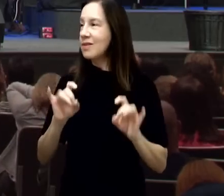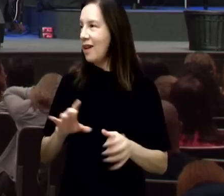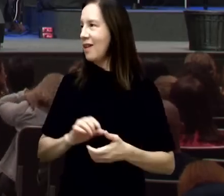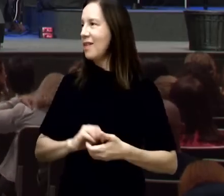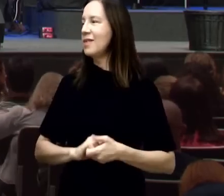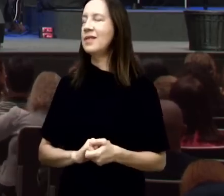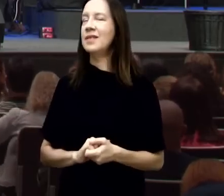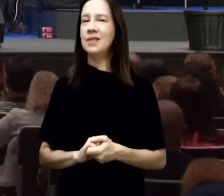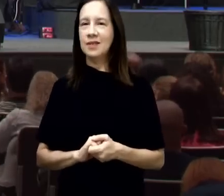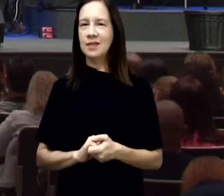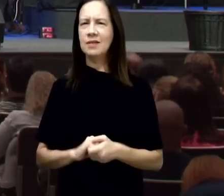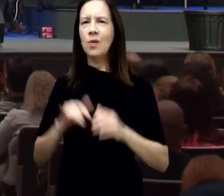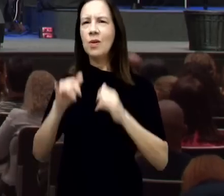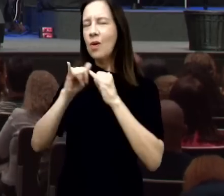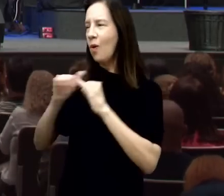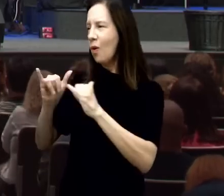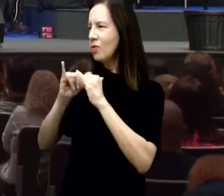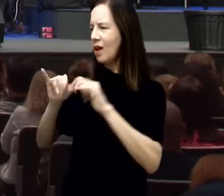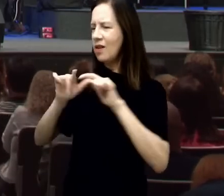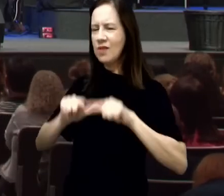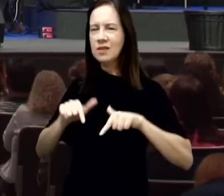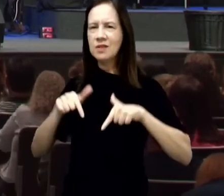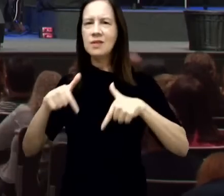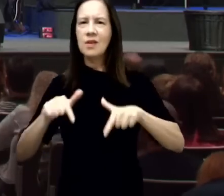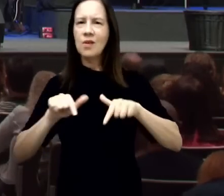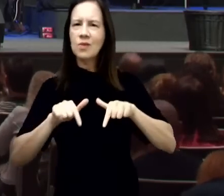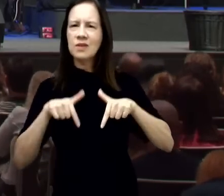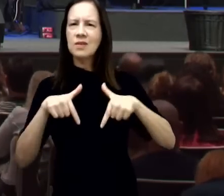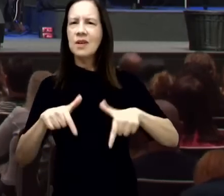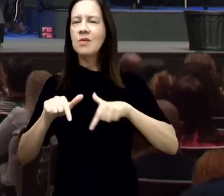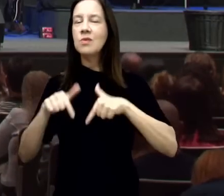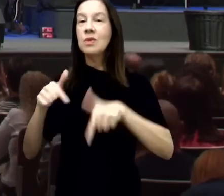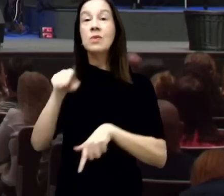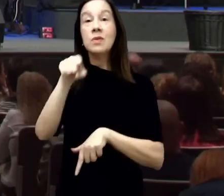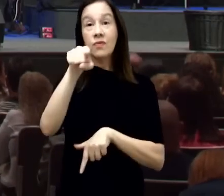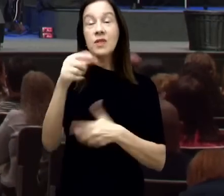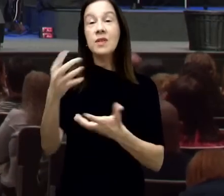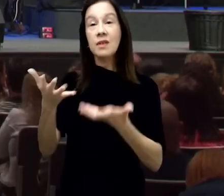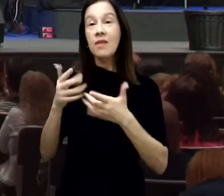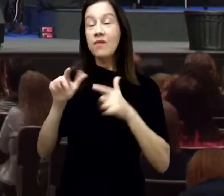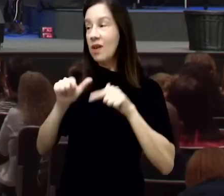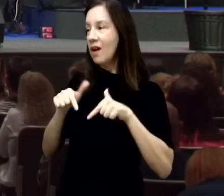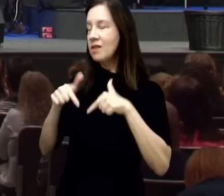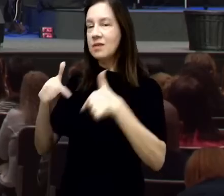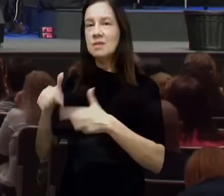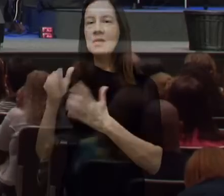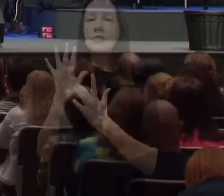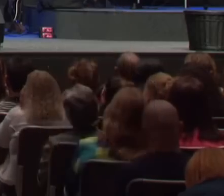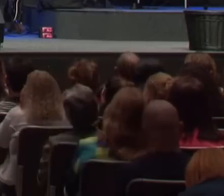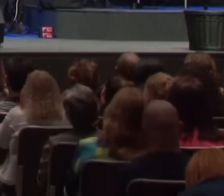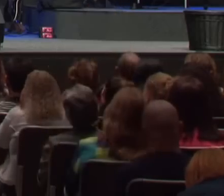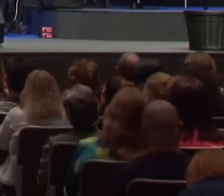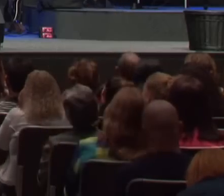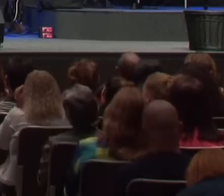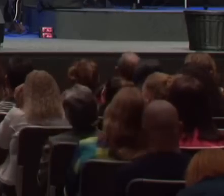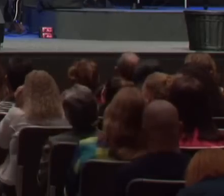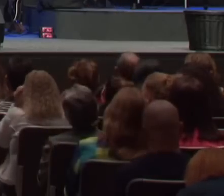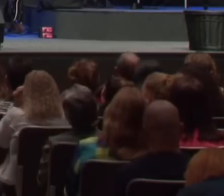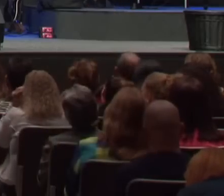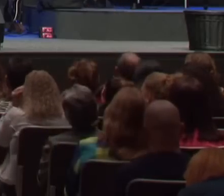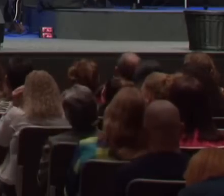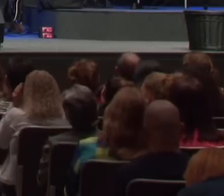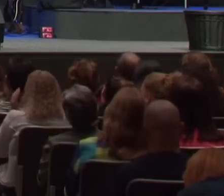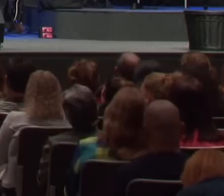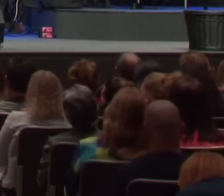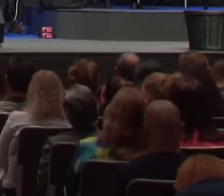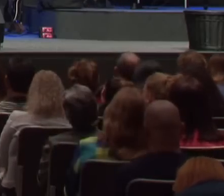de detalhe. Então ele contava a ação, a ação. Então se você quer ver a ação de Jesus, você lê, e olha, eu digo para você